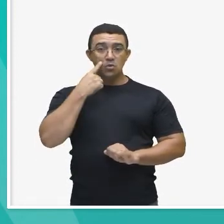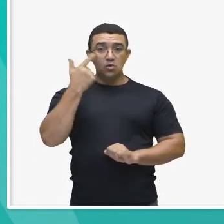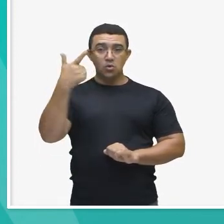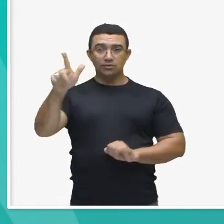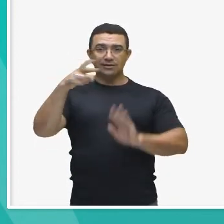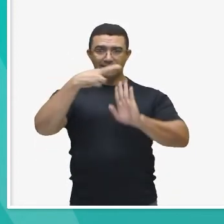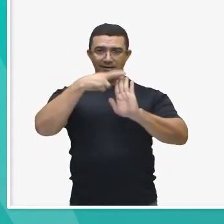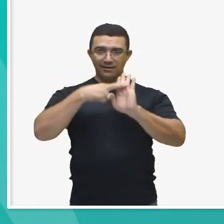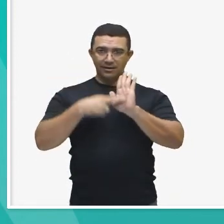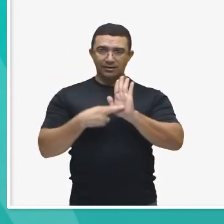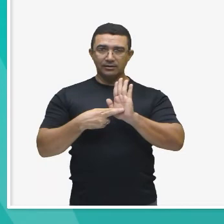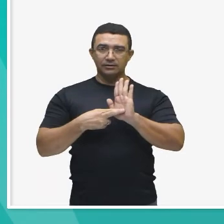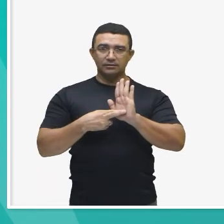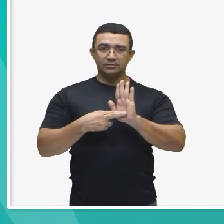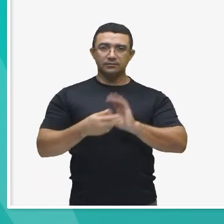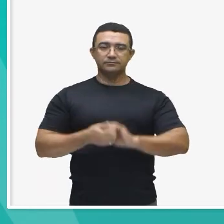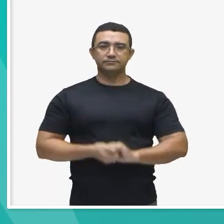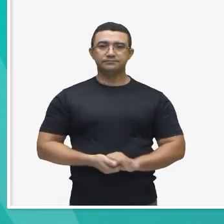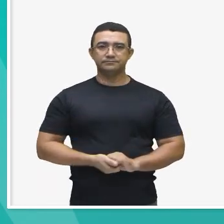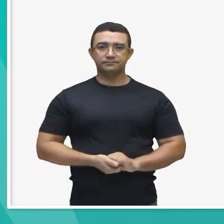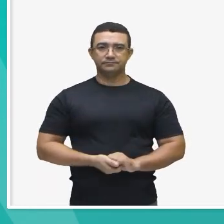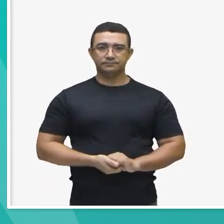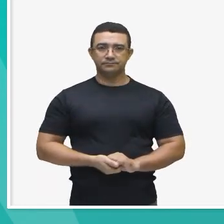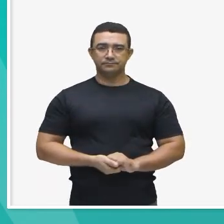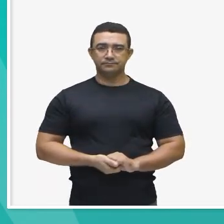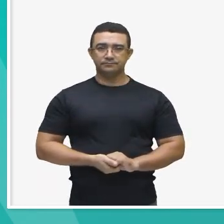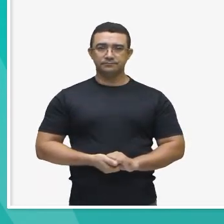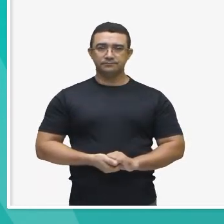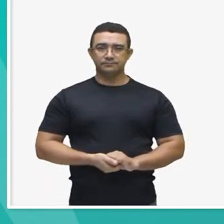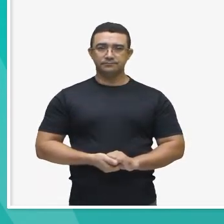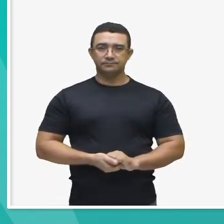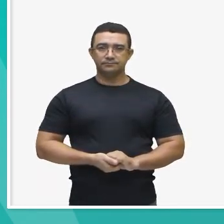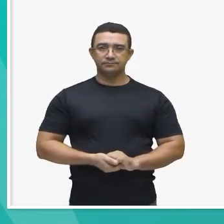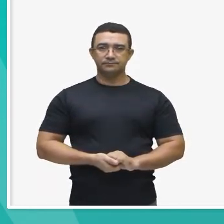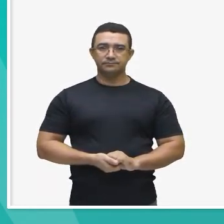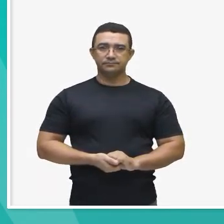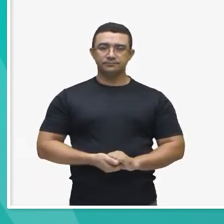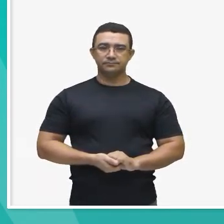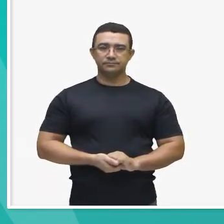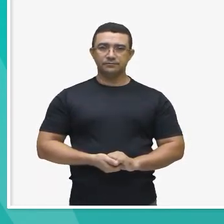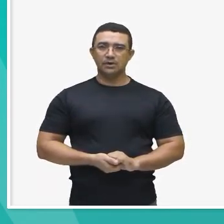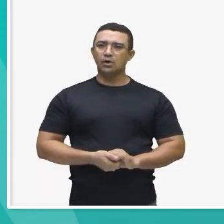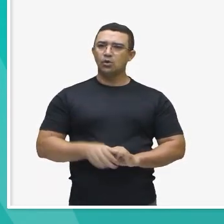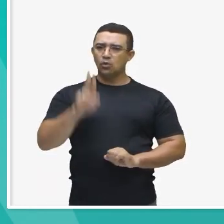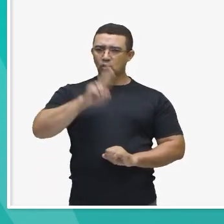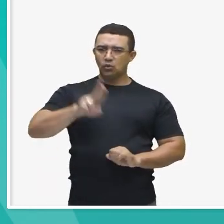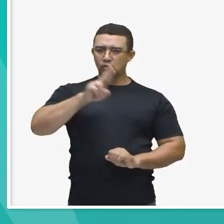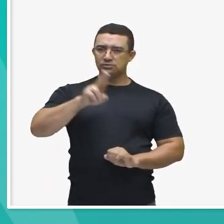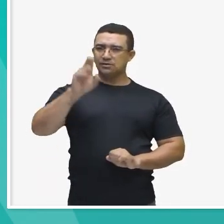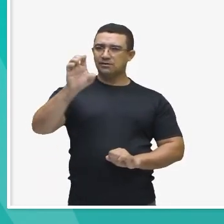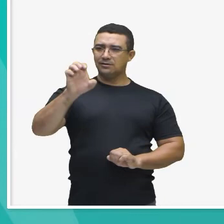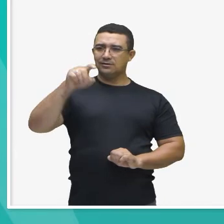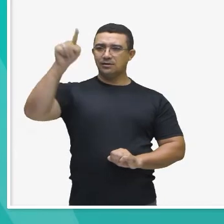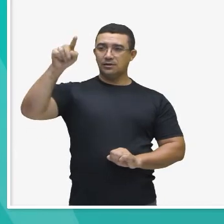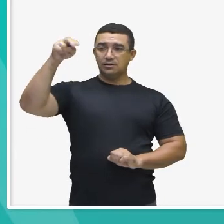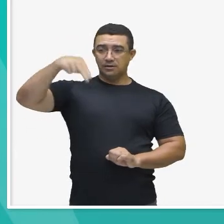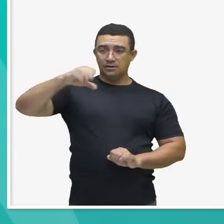caso em que nós podemos considerar aí a ênclise quando o verbo estiver